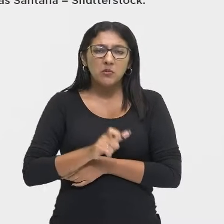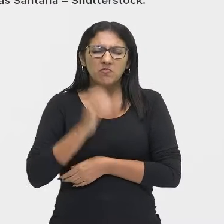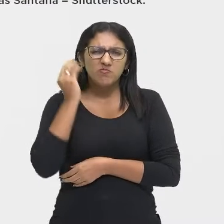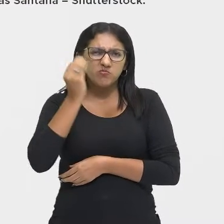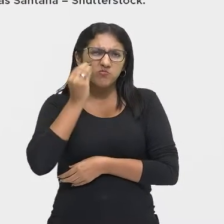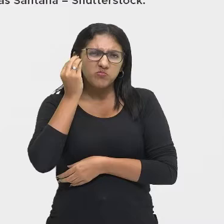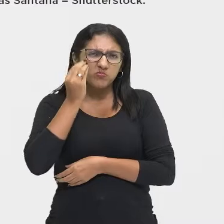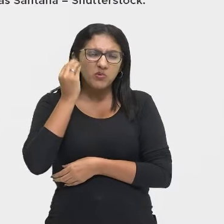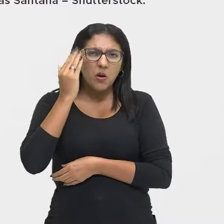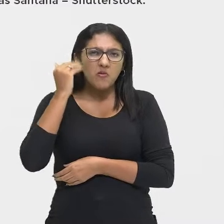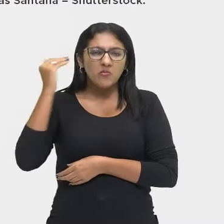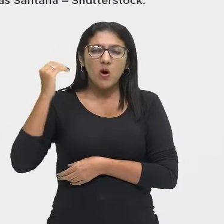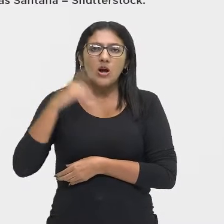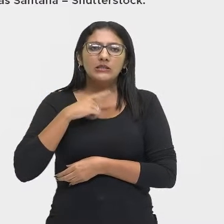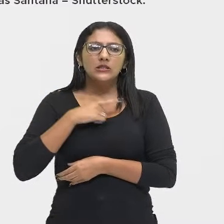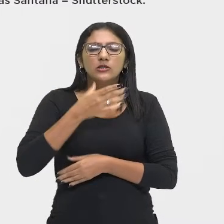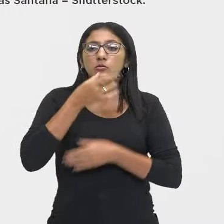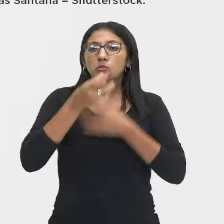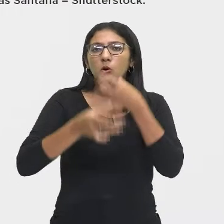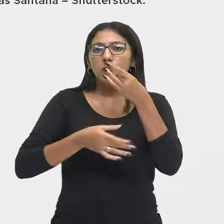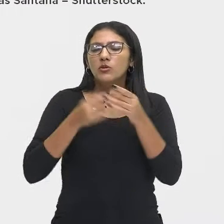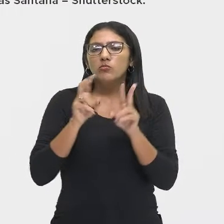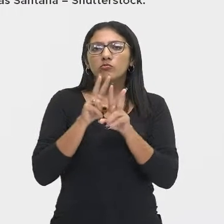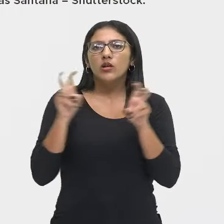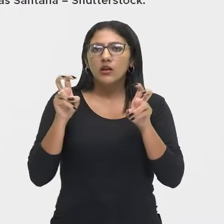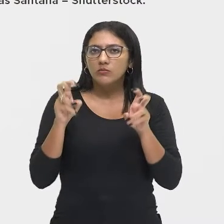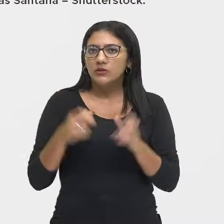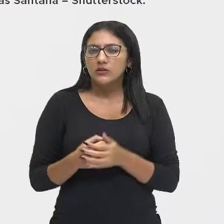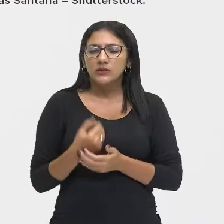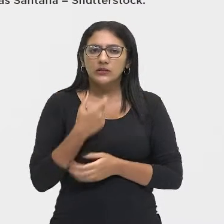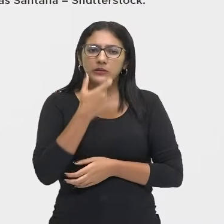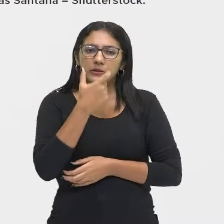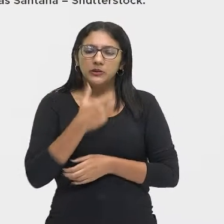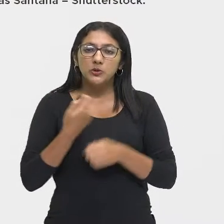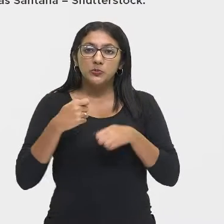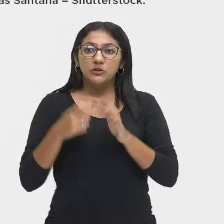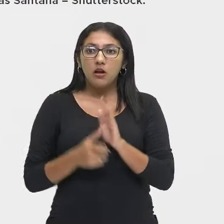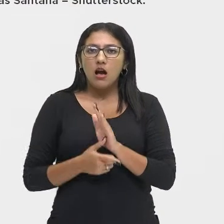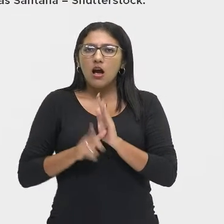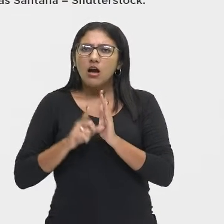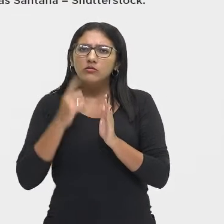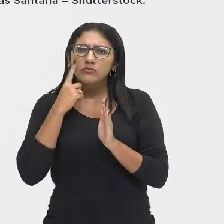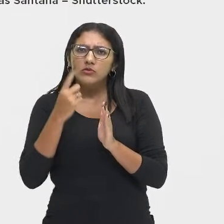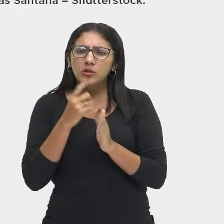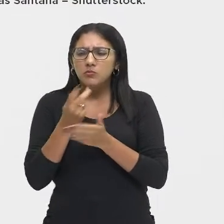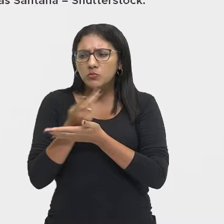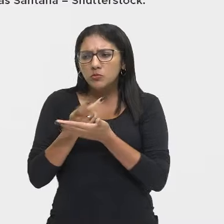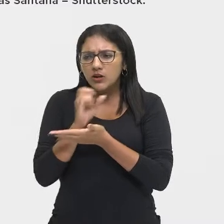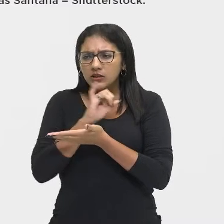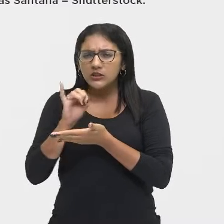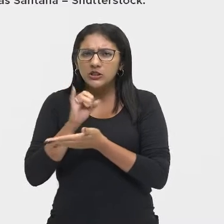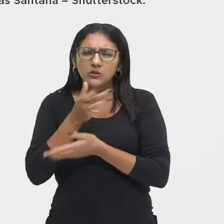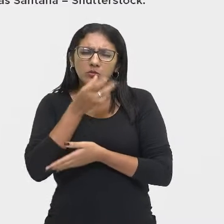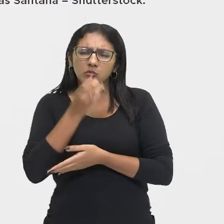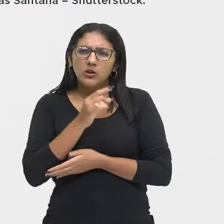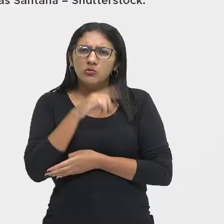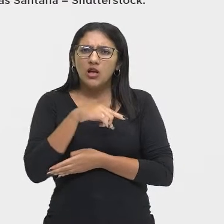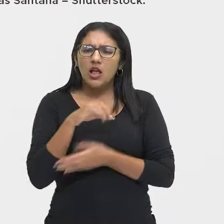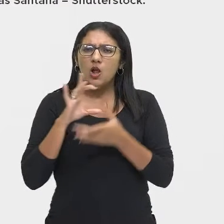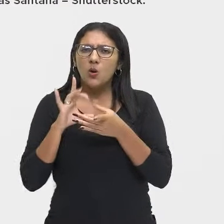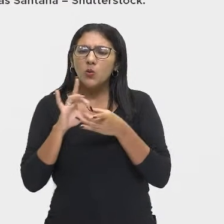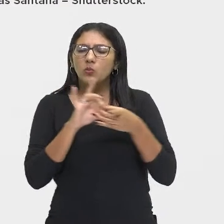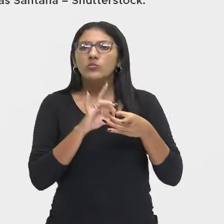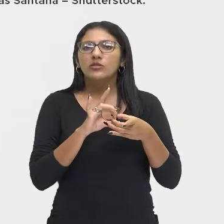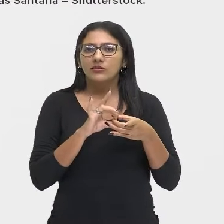influente dá uma opinião sobre alguma coisa, você precisa checar se realmente aquela opinião ela tem, nós já vimos isso